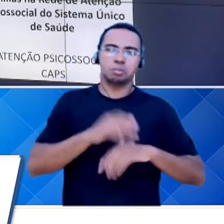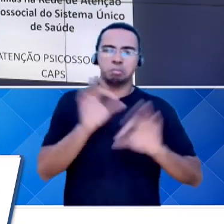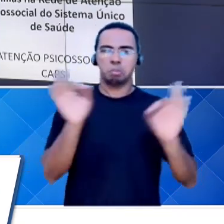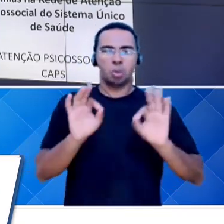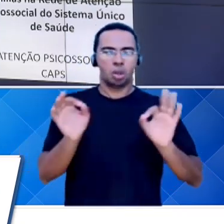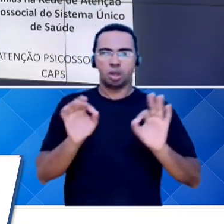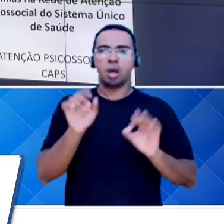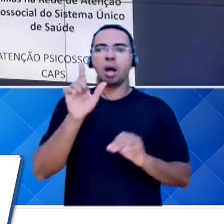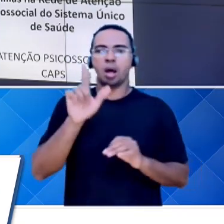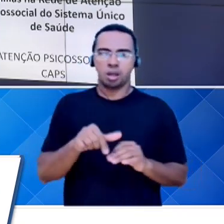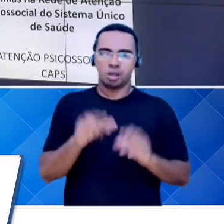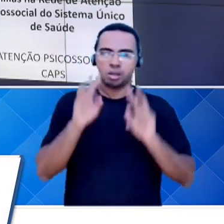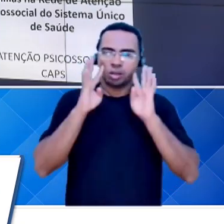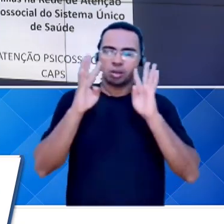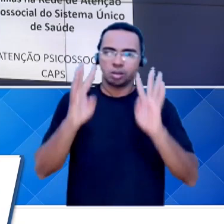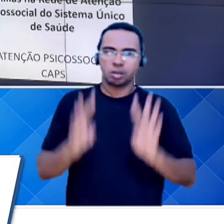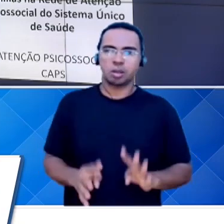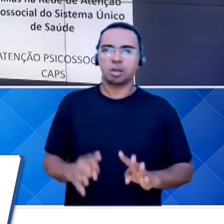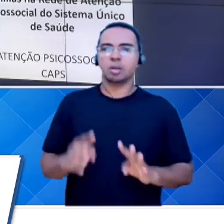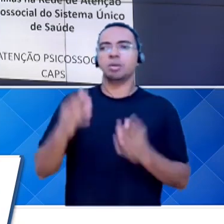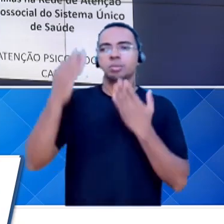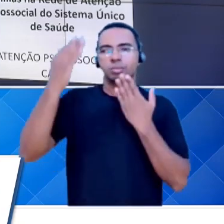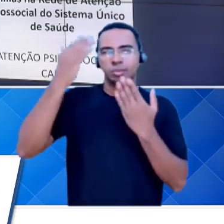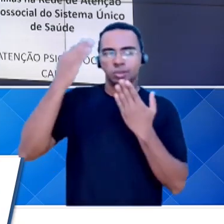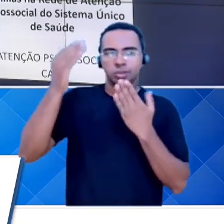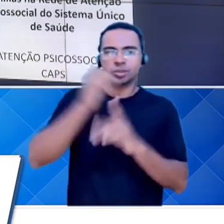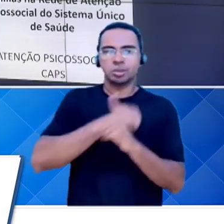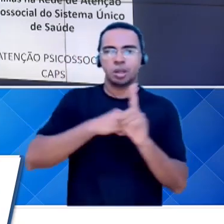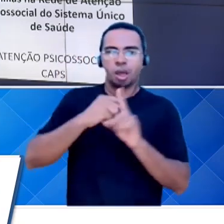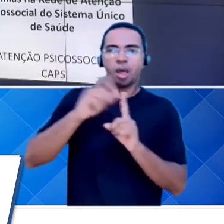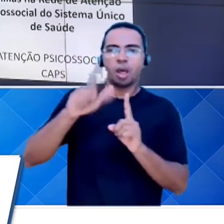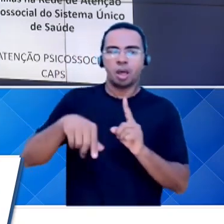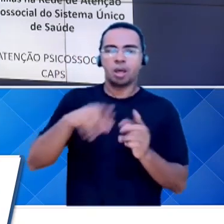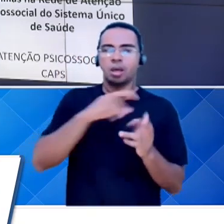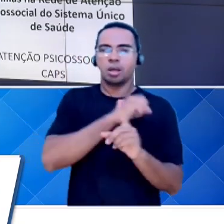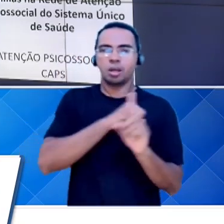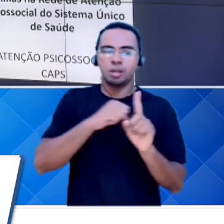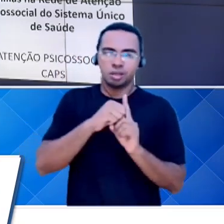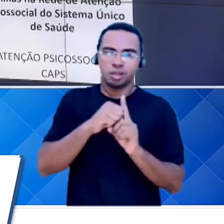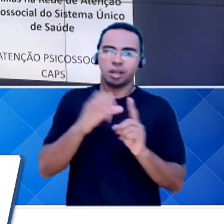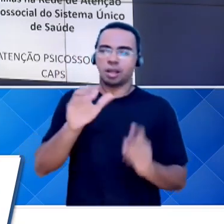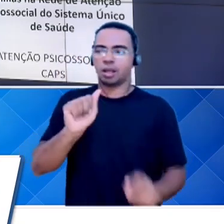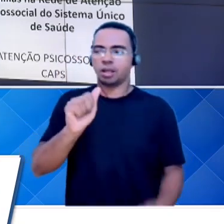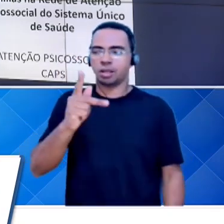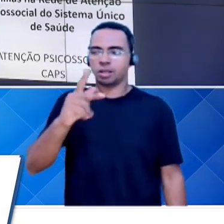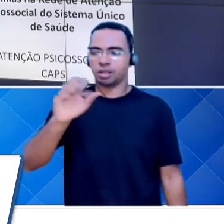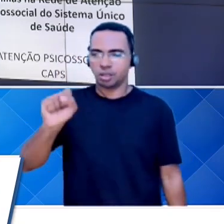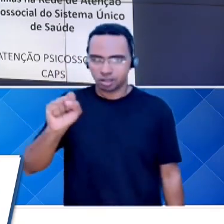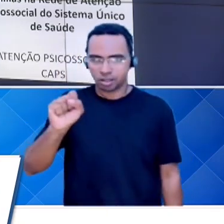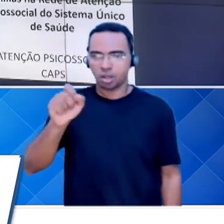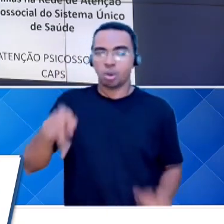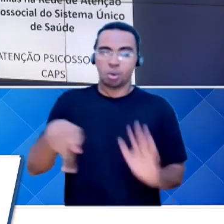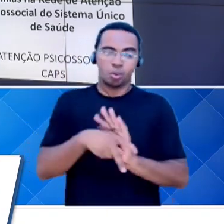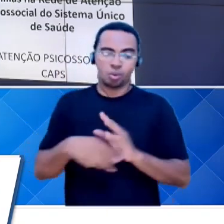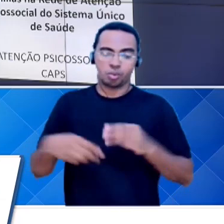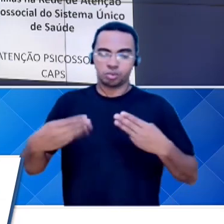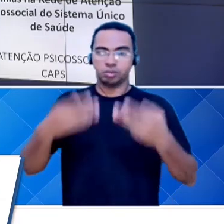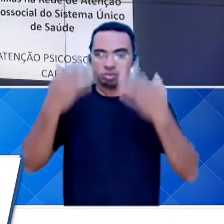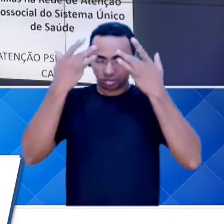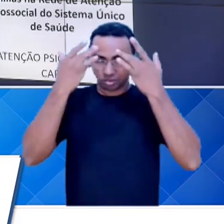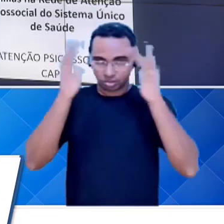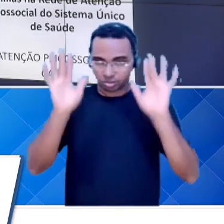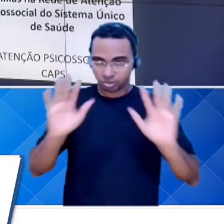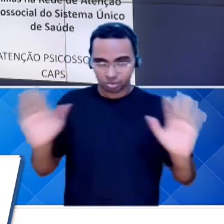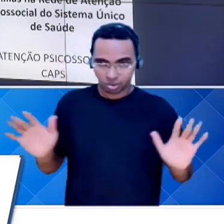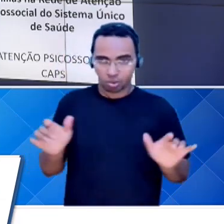uma atenção psicossocial que é de responsabilidade do CAPES. Então, ou seja, o próprio Ministério da Saúde não sabe para onde nós devemos